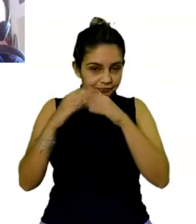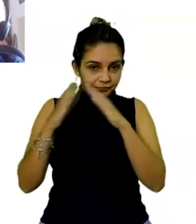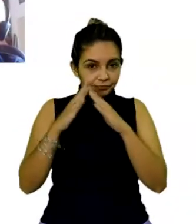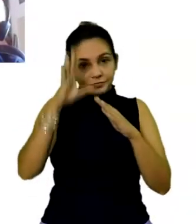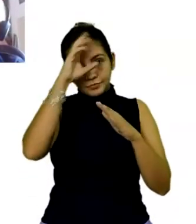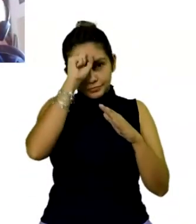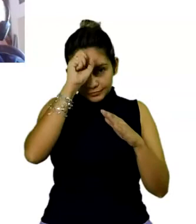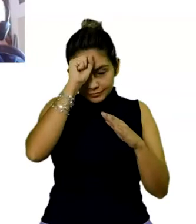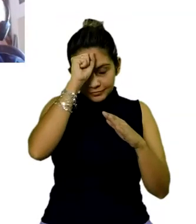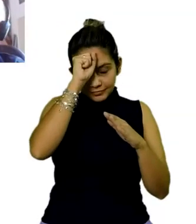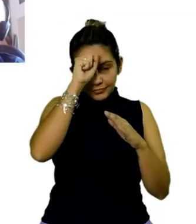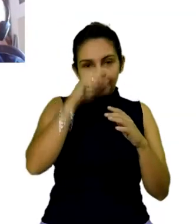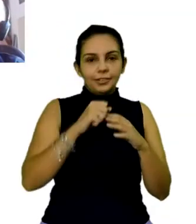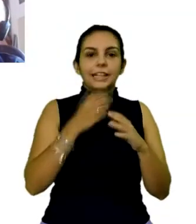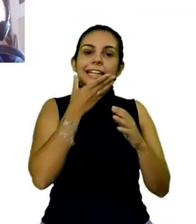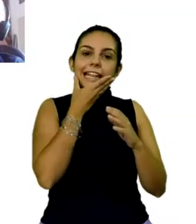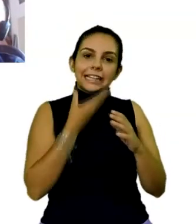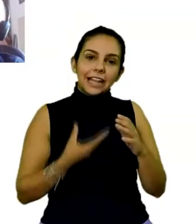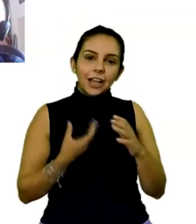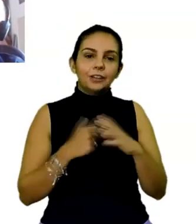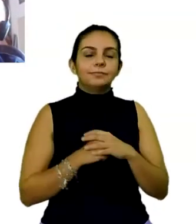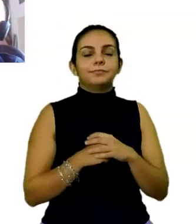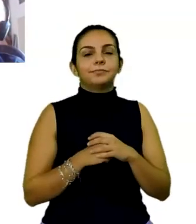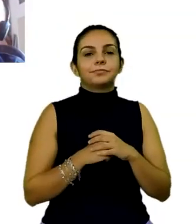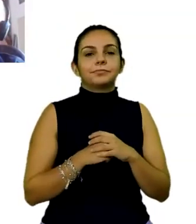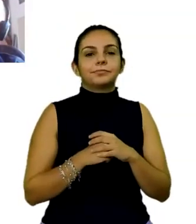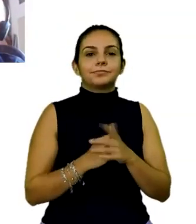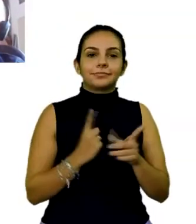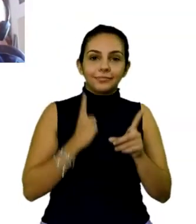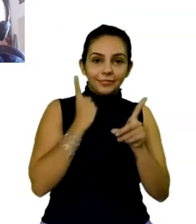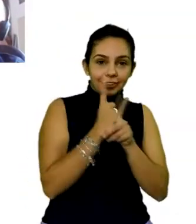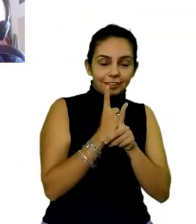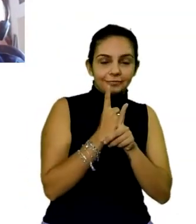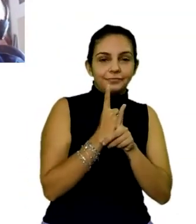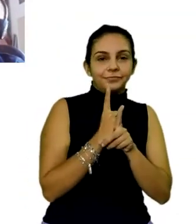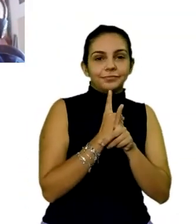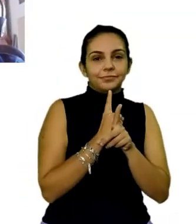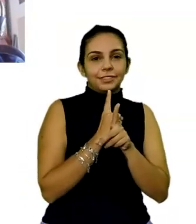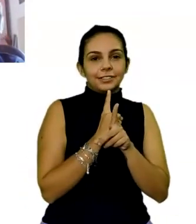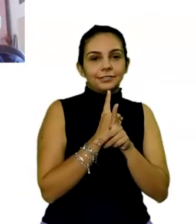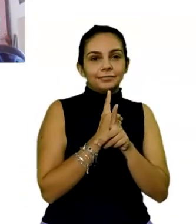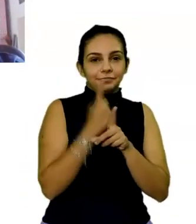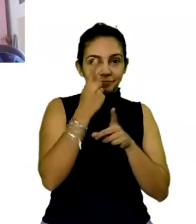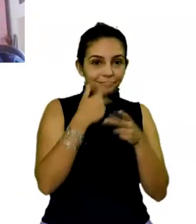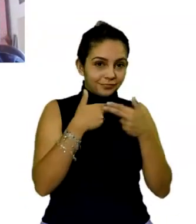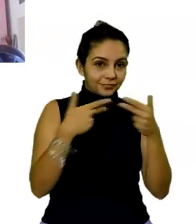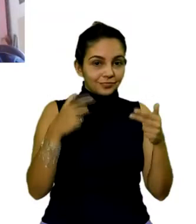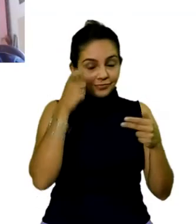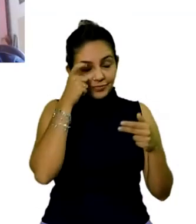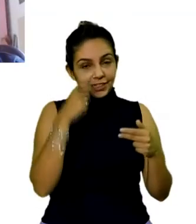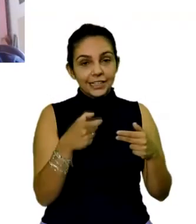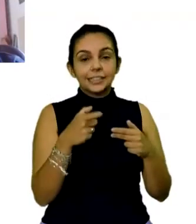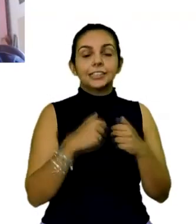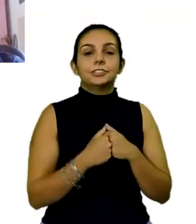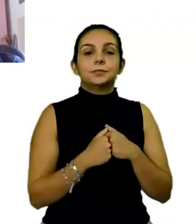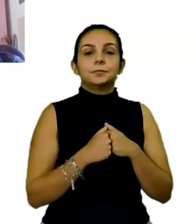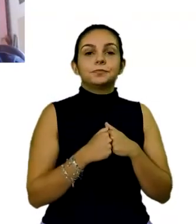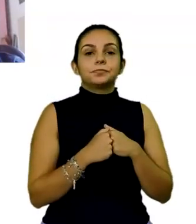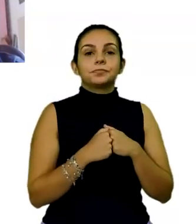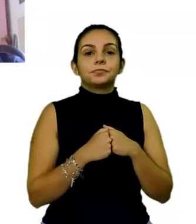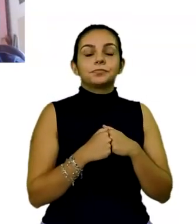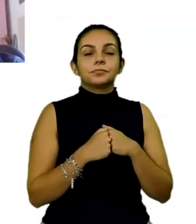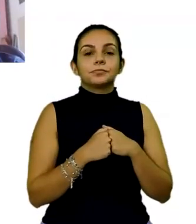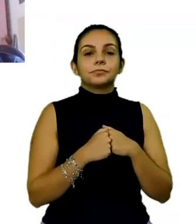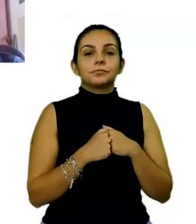fomos aprender sobre o Natal. E descobrimos que uma coisa interessante,